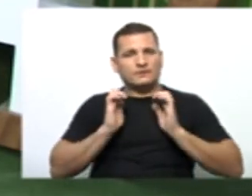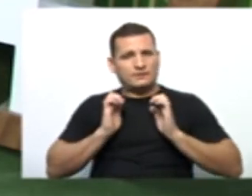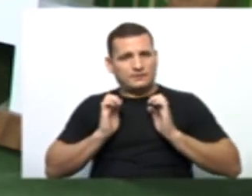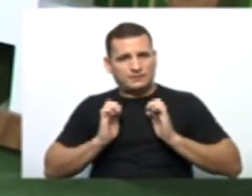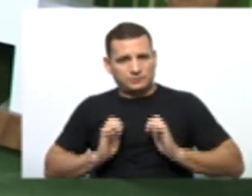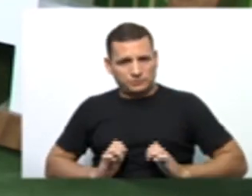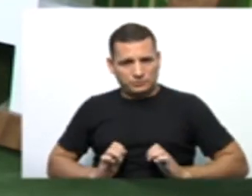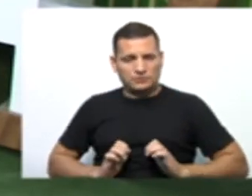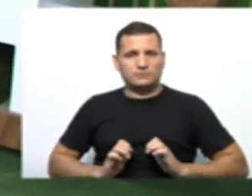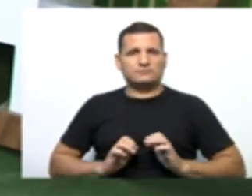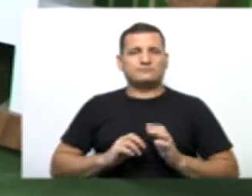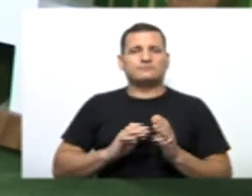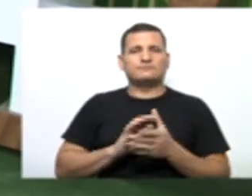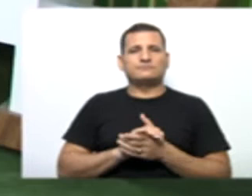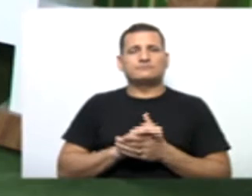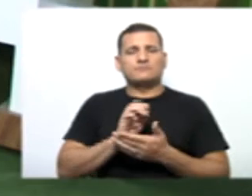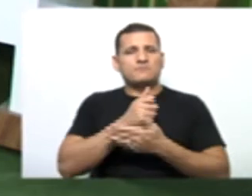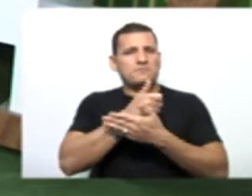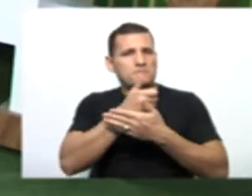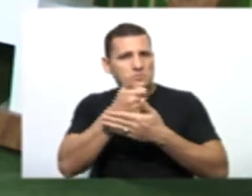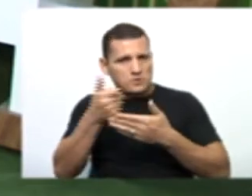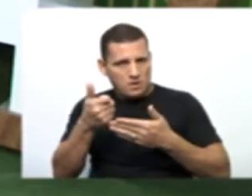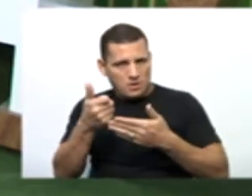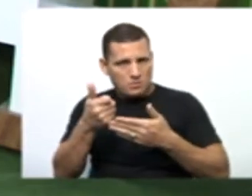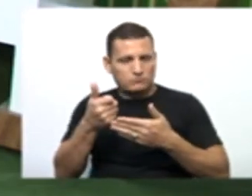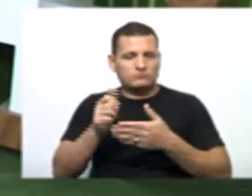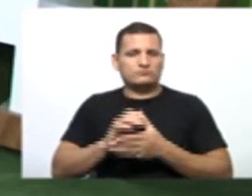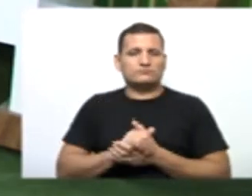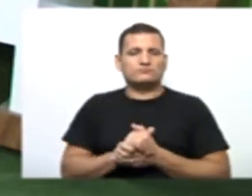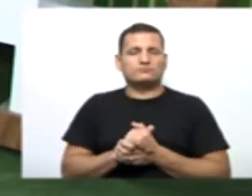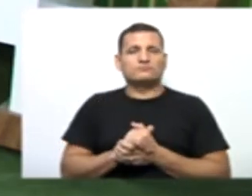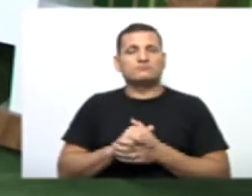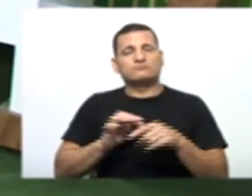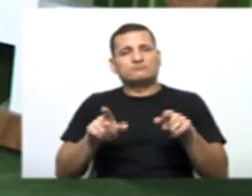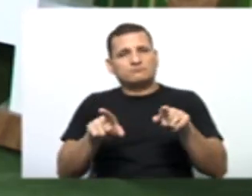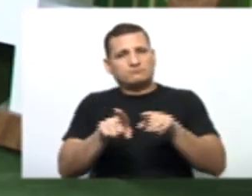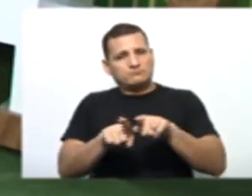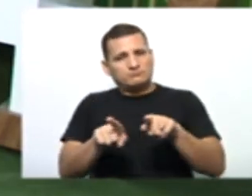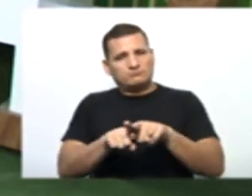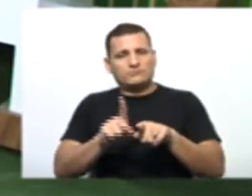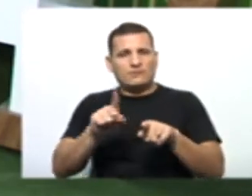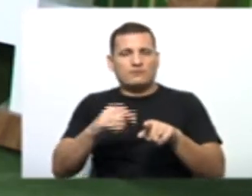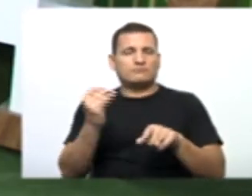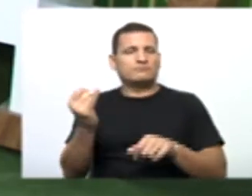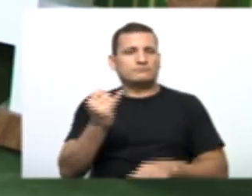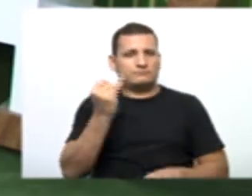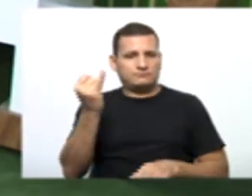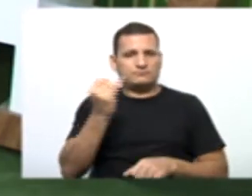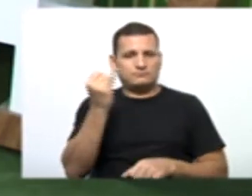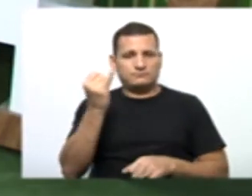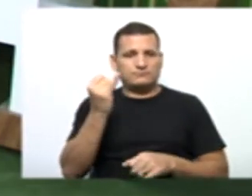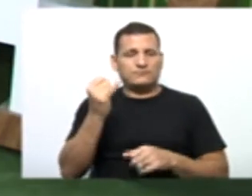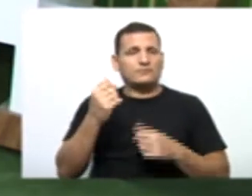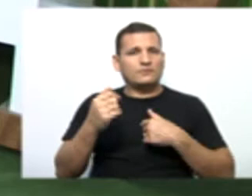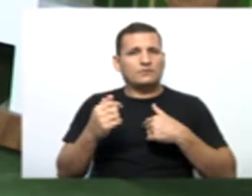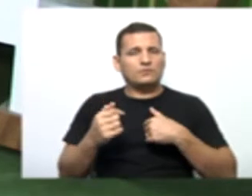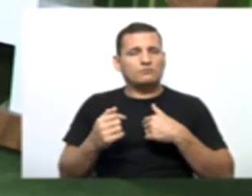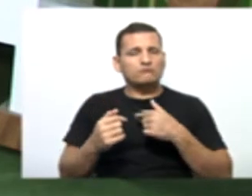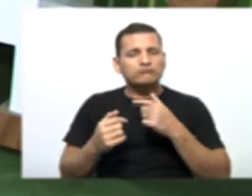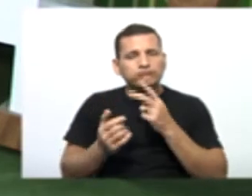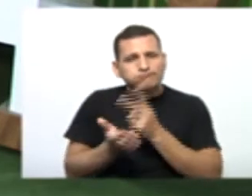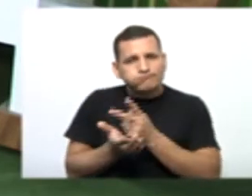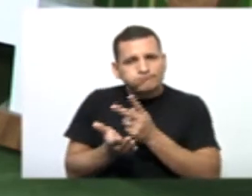princípios éticos e a moral, ou seja, a minha conduta, ela também é fundamental para que eu possa me manter na